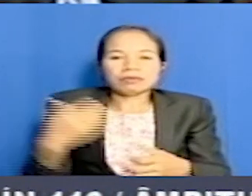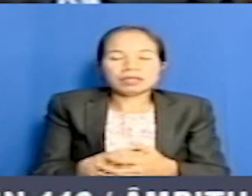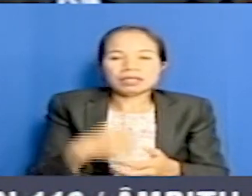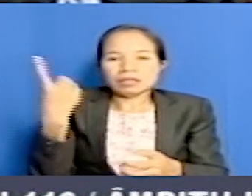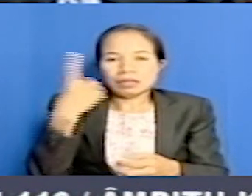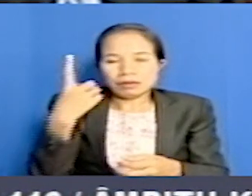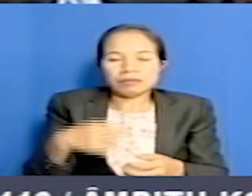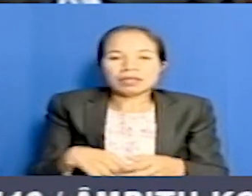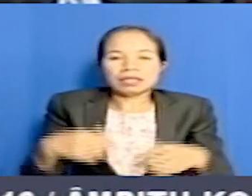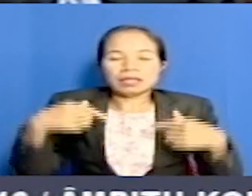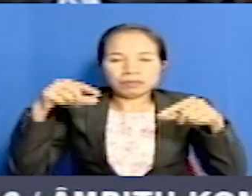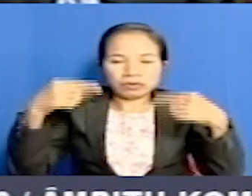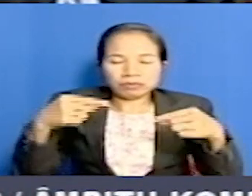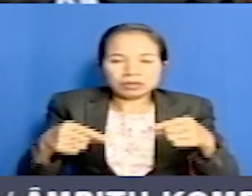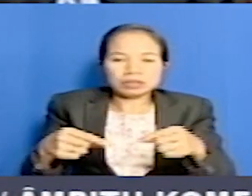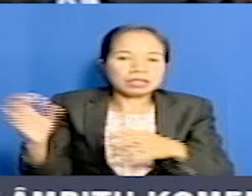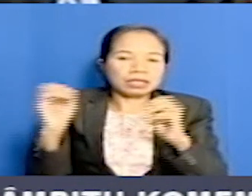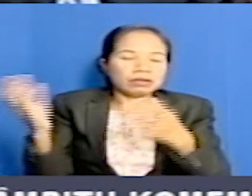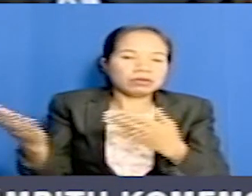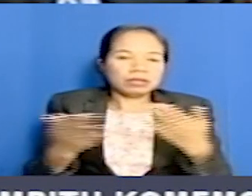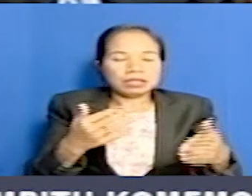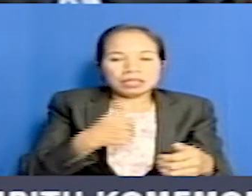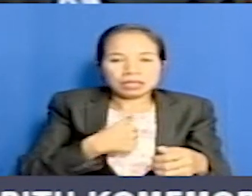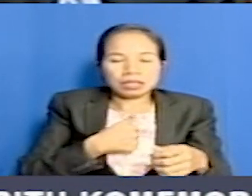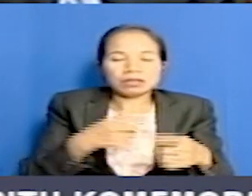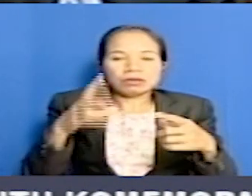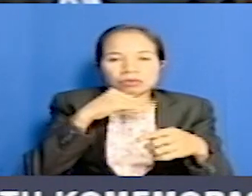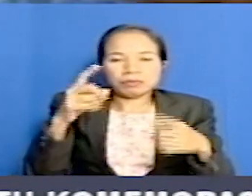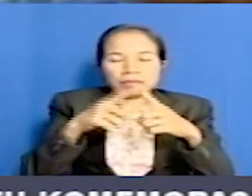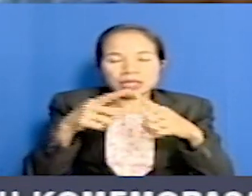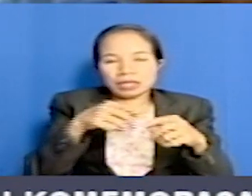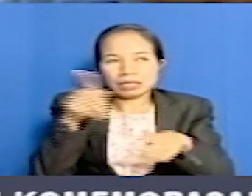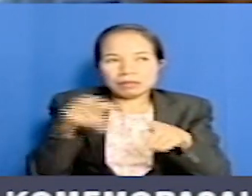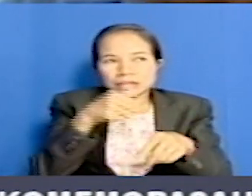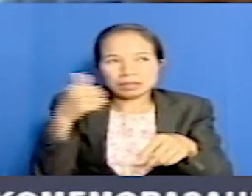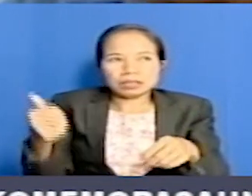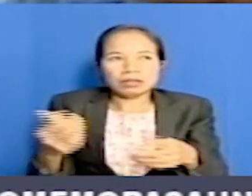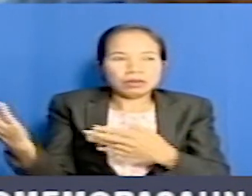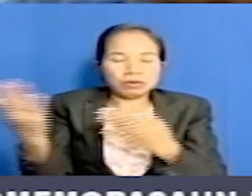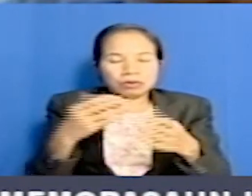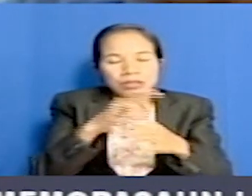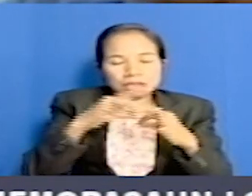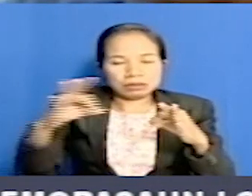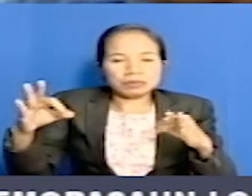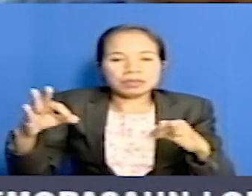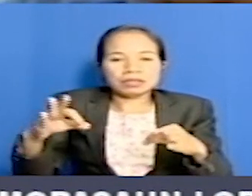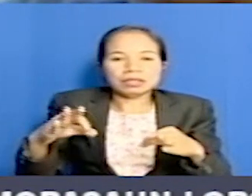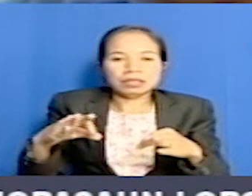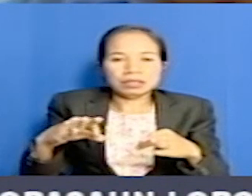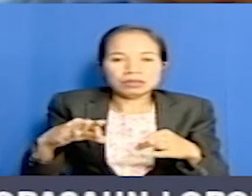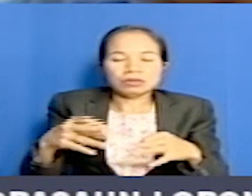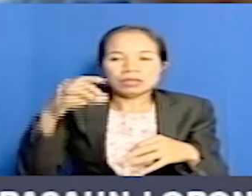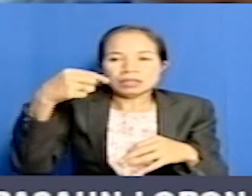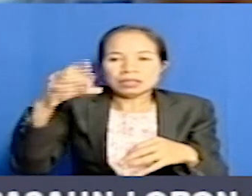na fata em conflito, se la lori benefício, ba anrasic, no ba ema seluc. Presmente lori espírito, moto G7 Plus